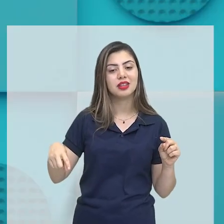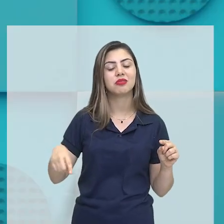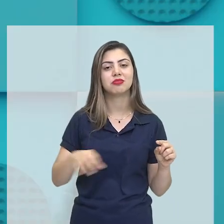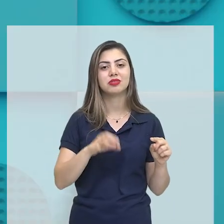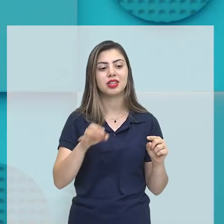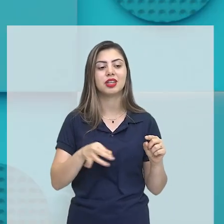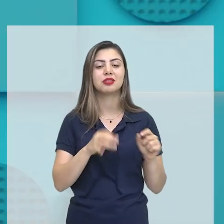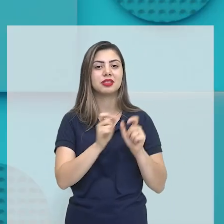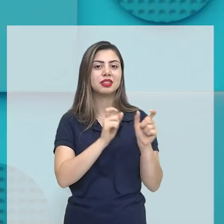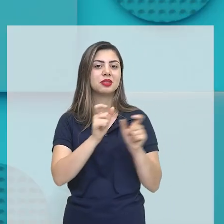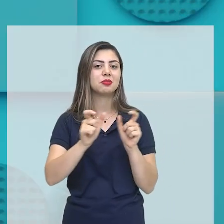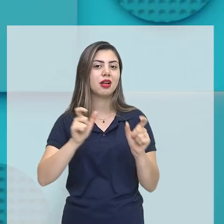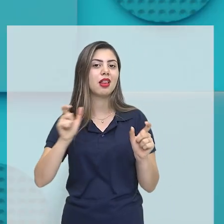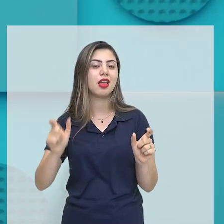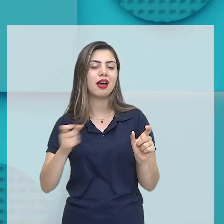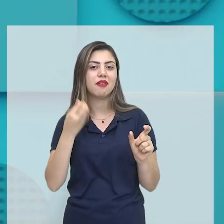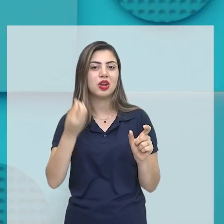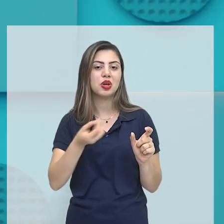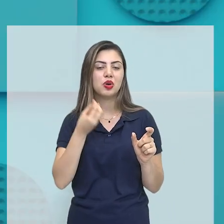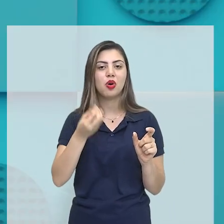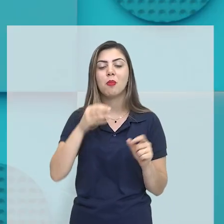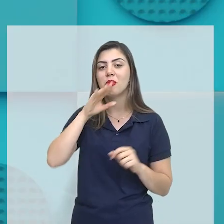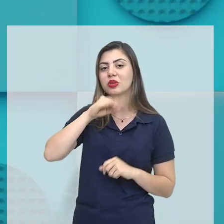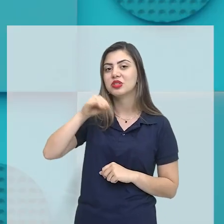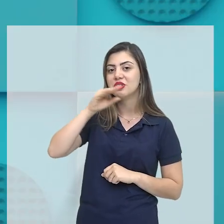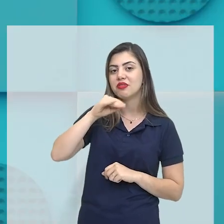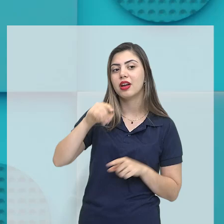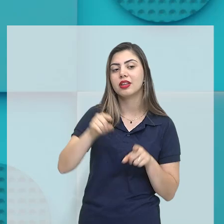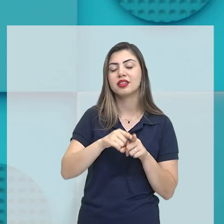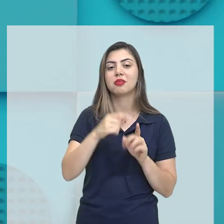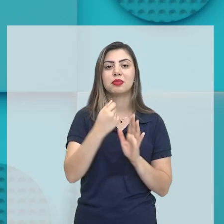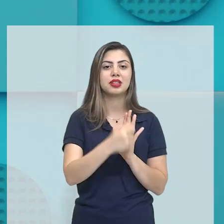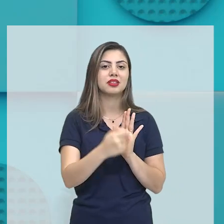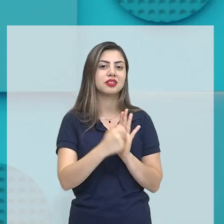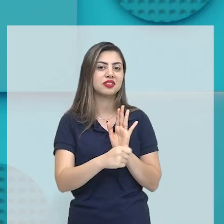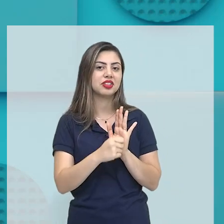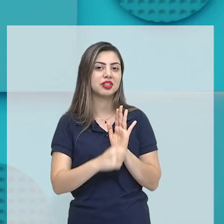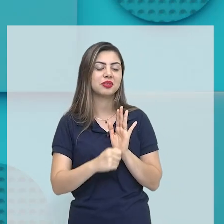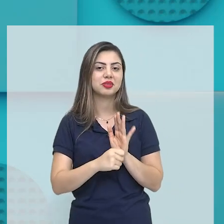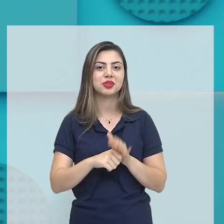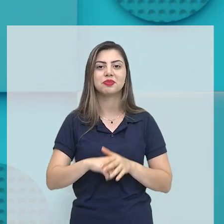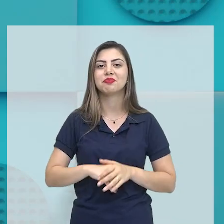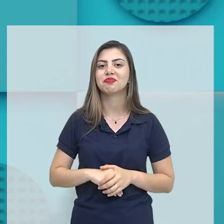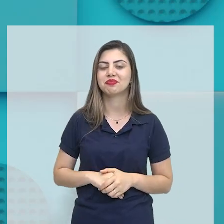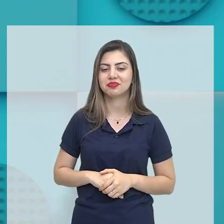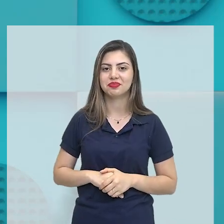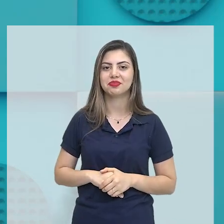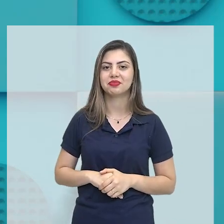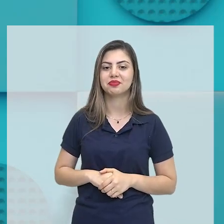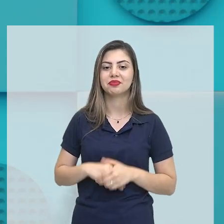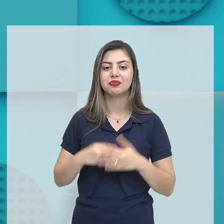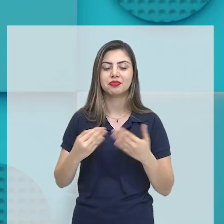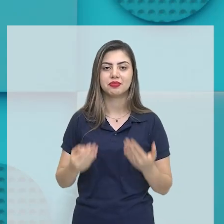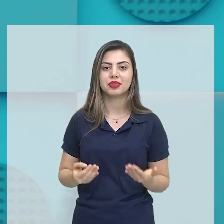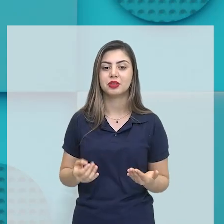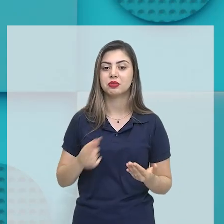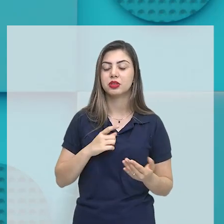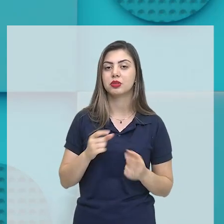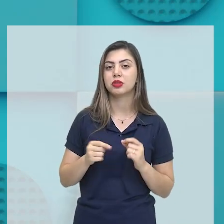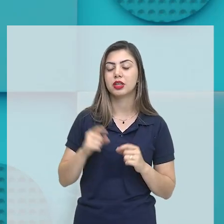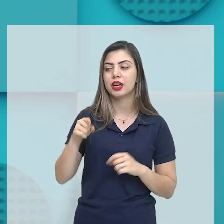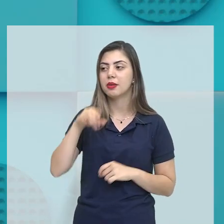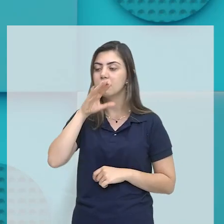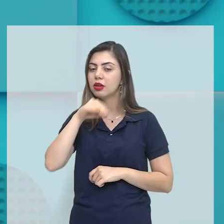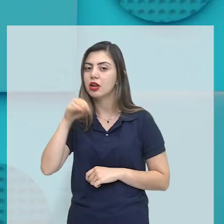variação das palavras, na maneira como se pronuncia e também na maneira como se escreve, né? Então, traduzindo da oralidade